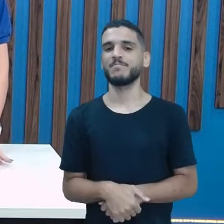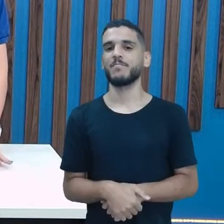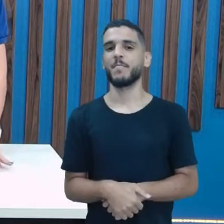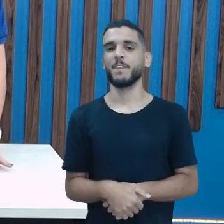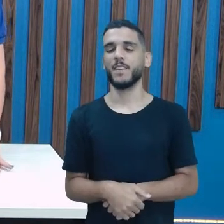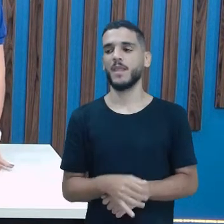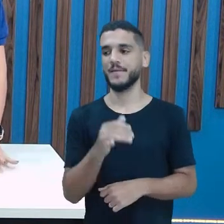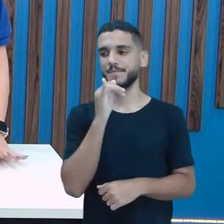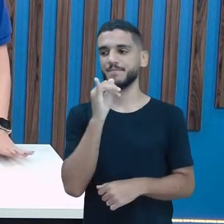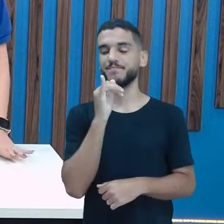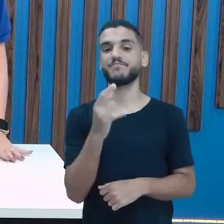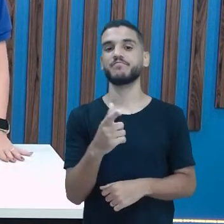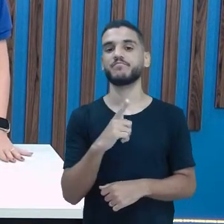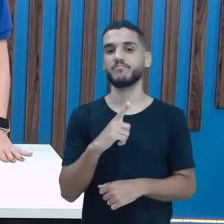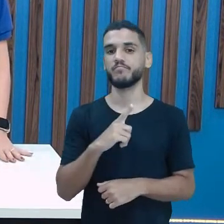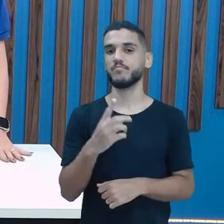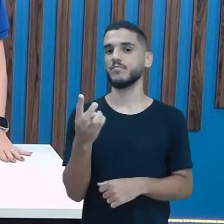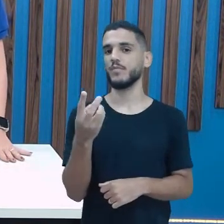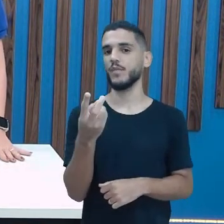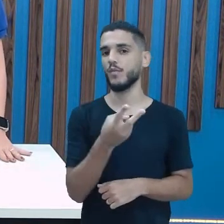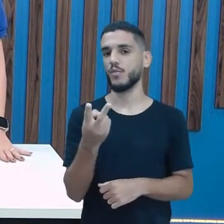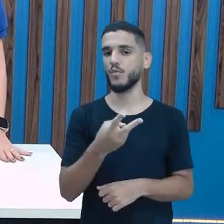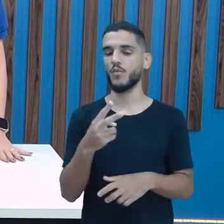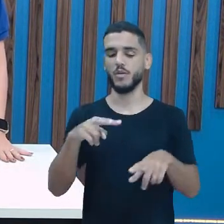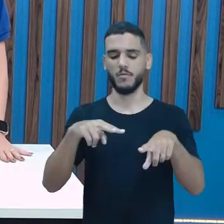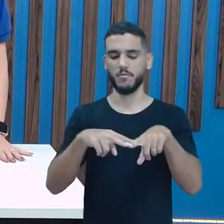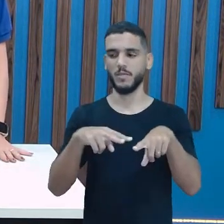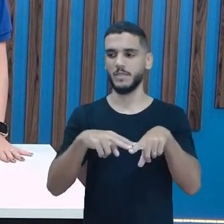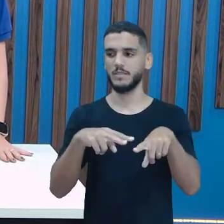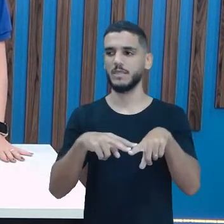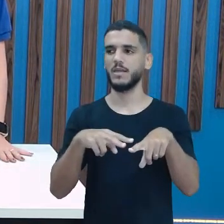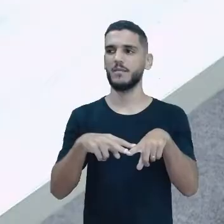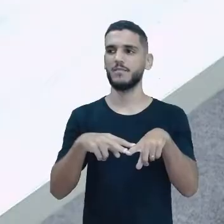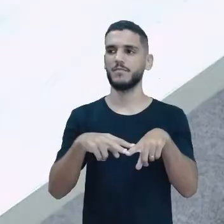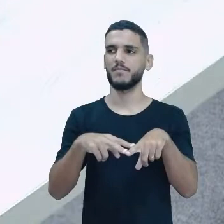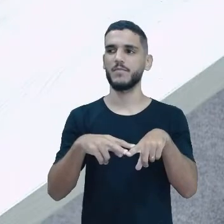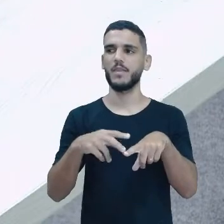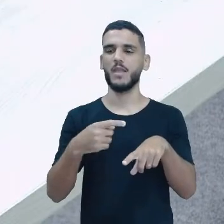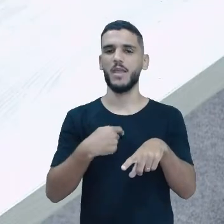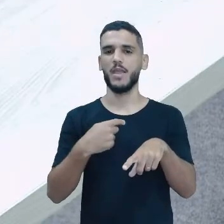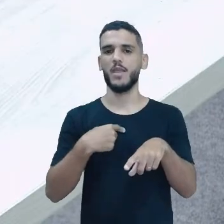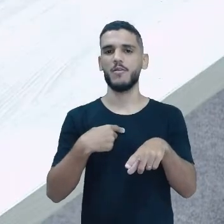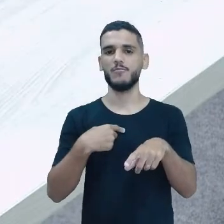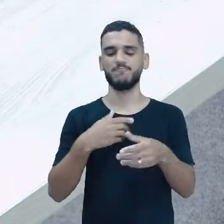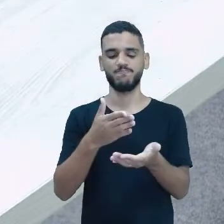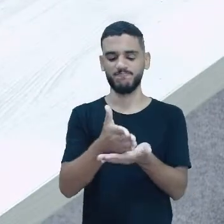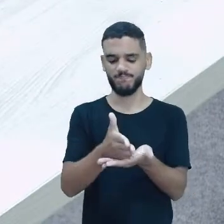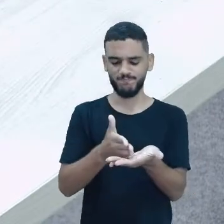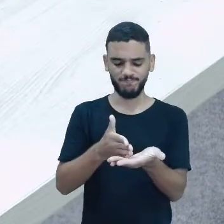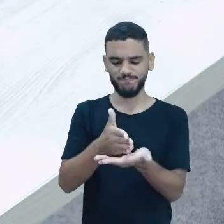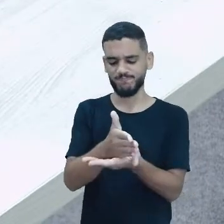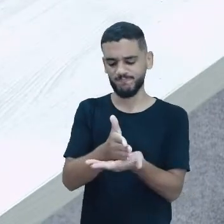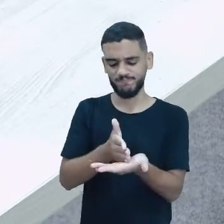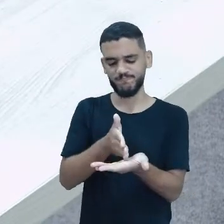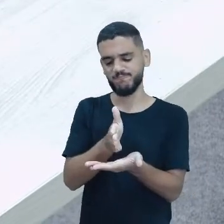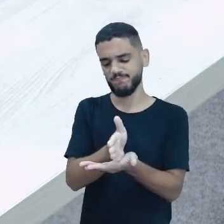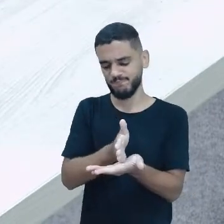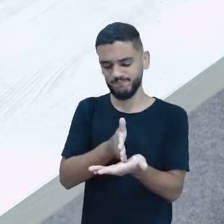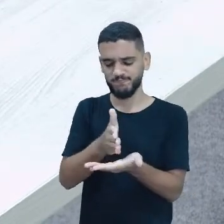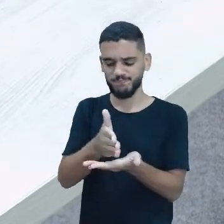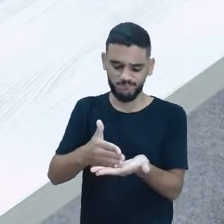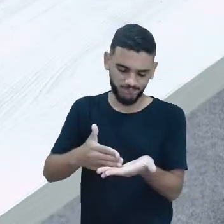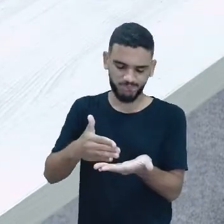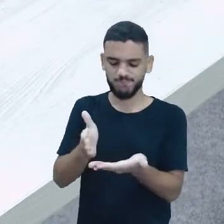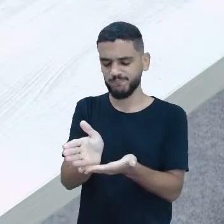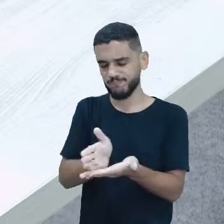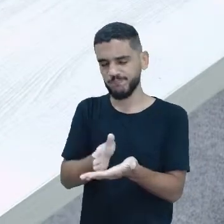duas pizzas, tá? E eu vou dizer para vocês, eu cortei essa pizza em pedaços iguais. Vou mostrar aqui, ó. Eu tenho